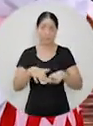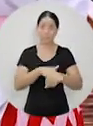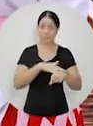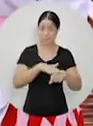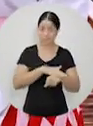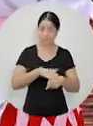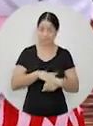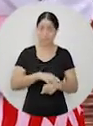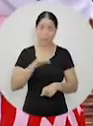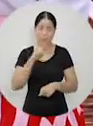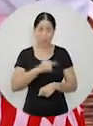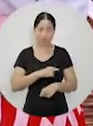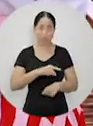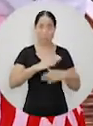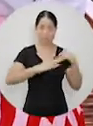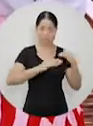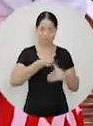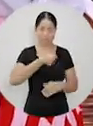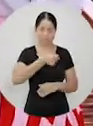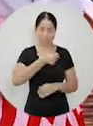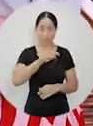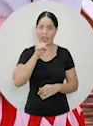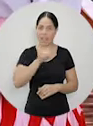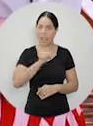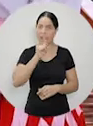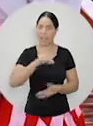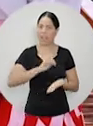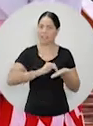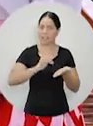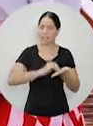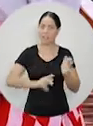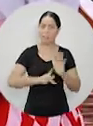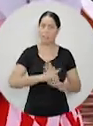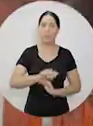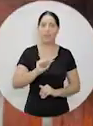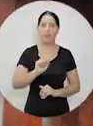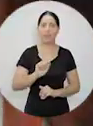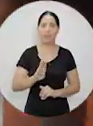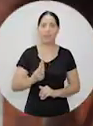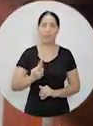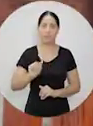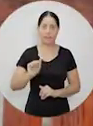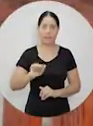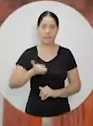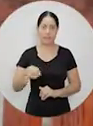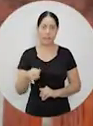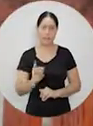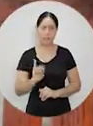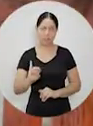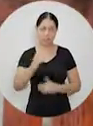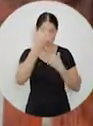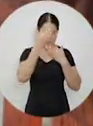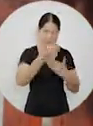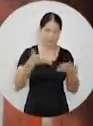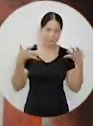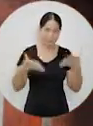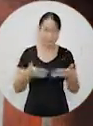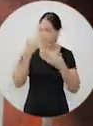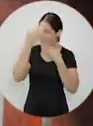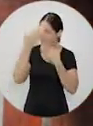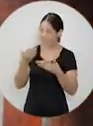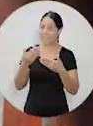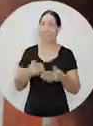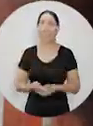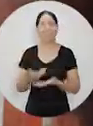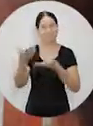uma jornalista. Está aqui ao meu lado, Cristina Zahar, ela que é secretária executiva da Abrage. Muito obrigada por participar conosco. Obrigada a vocês